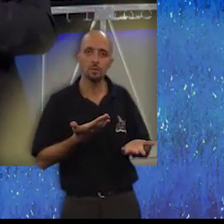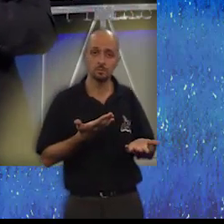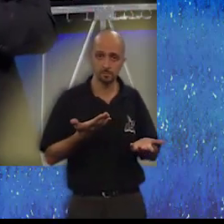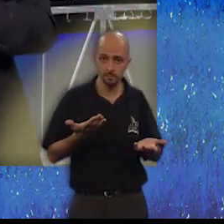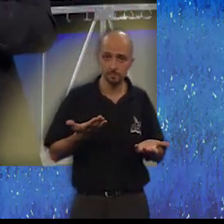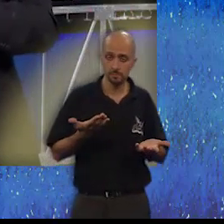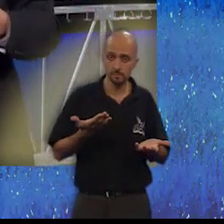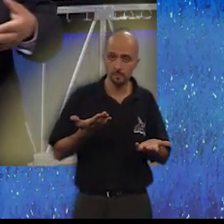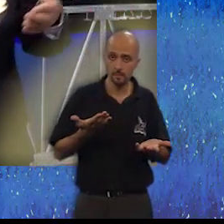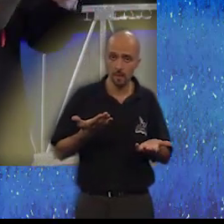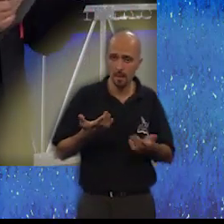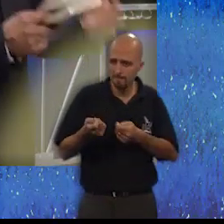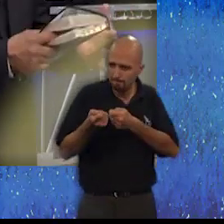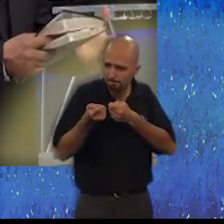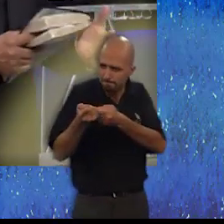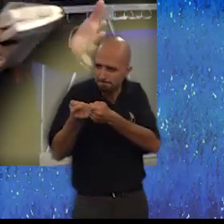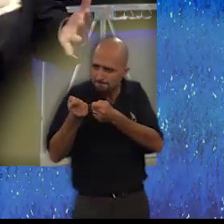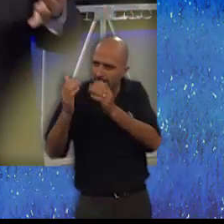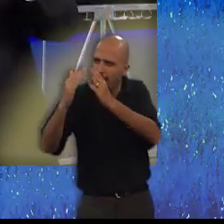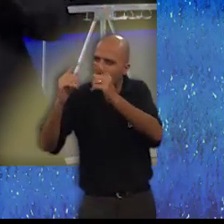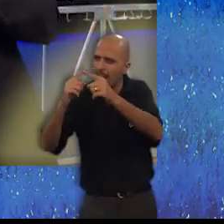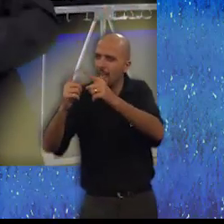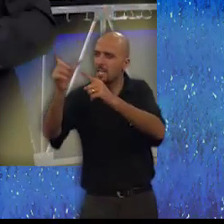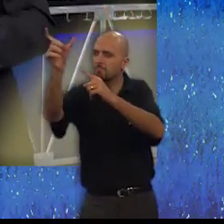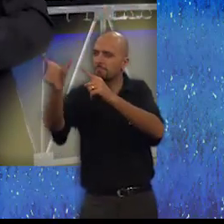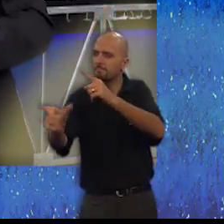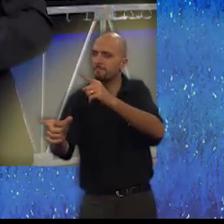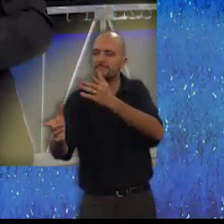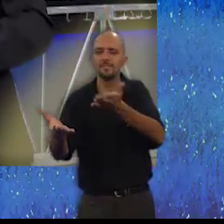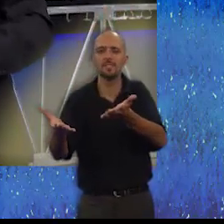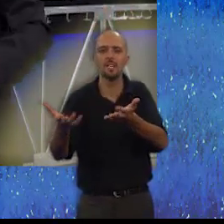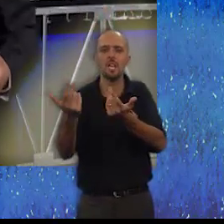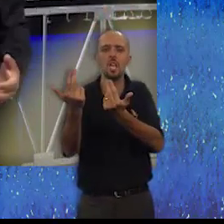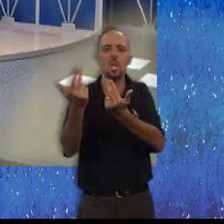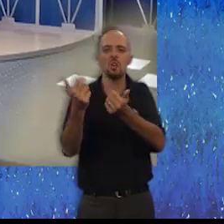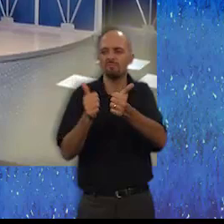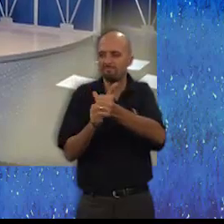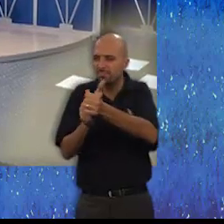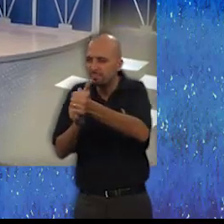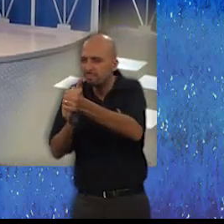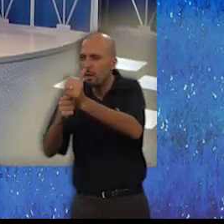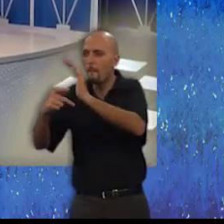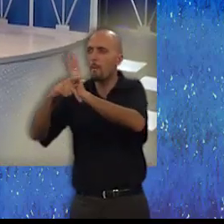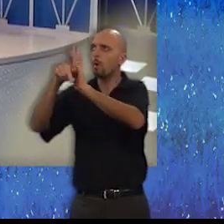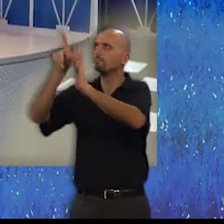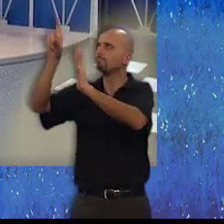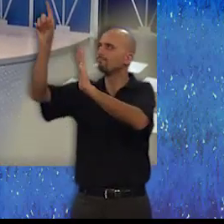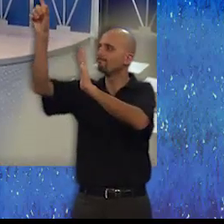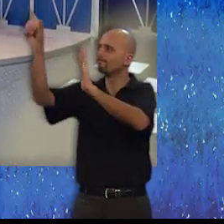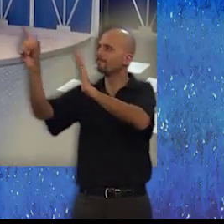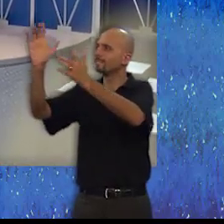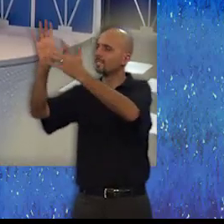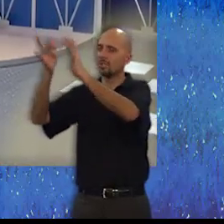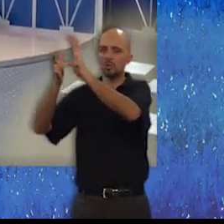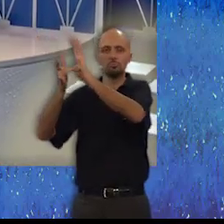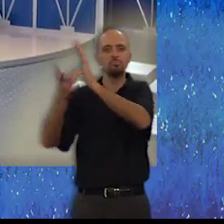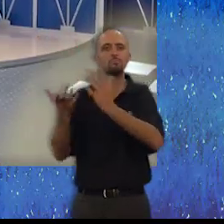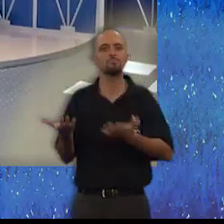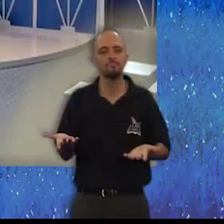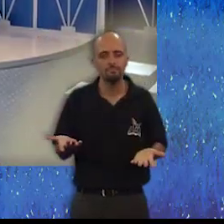próprio Deus. Perseguir a igreja de Deus é perseguir o próprio Deus. Então Jesus diz, por que você me